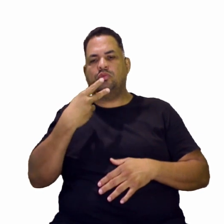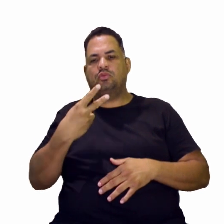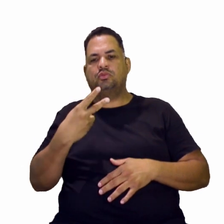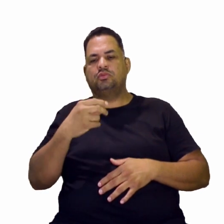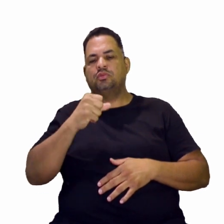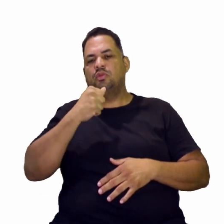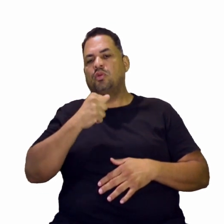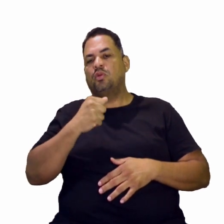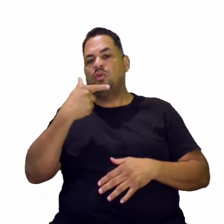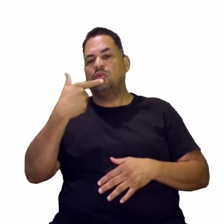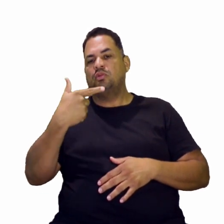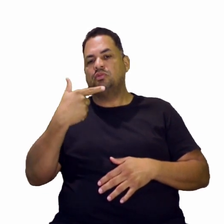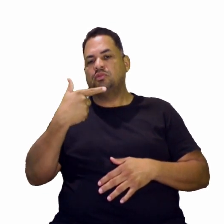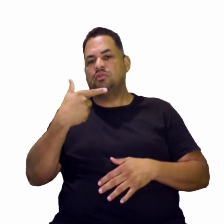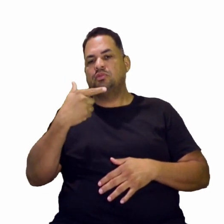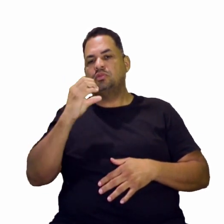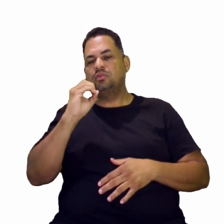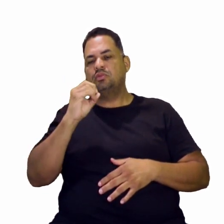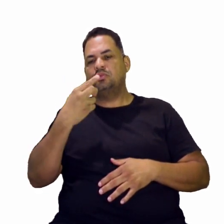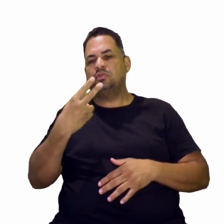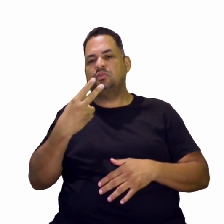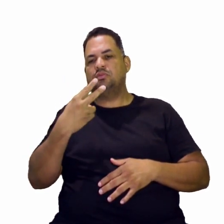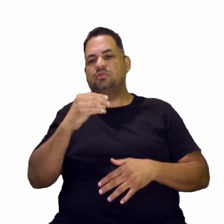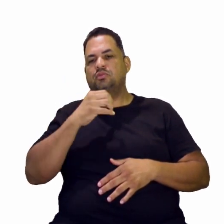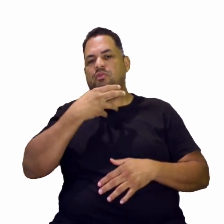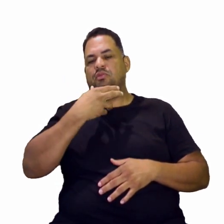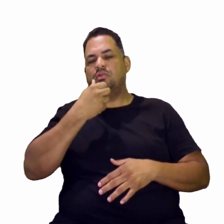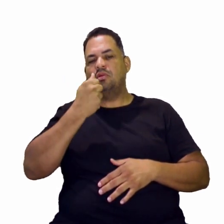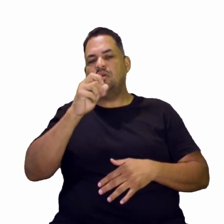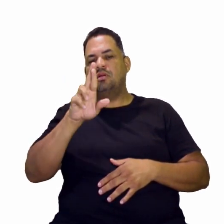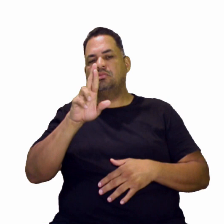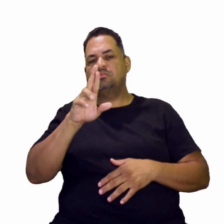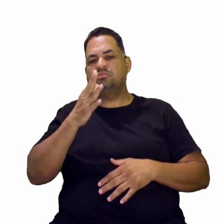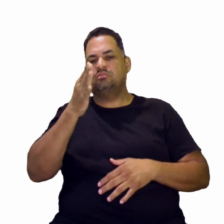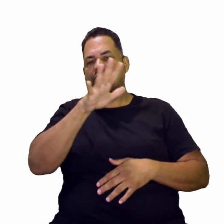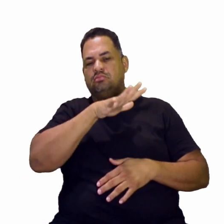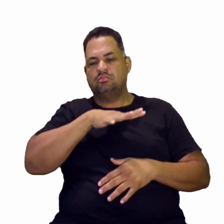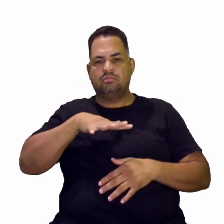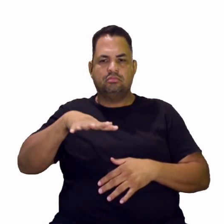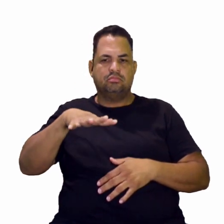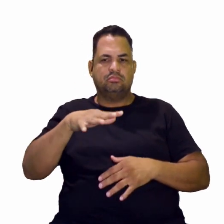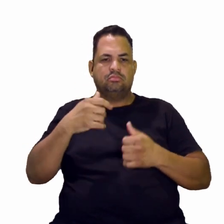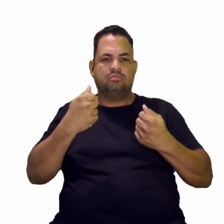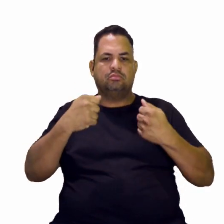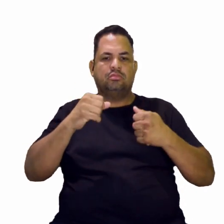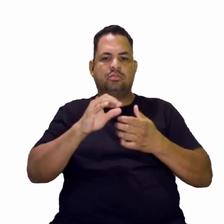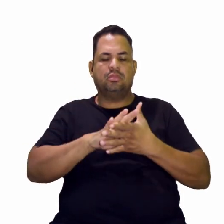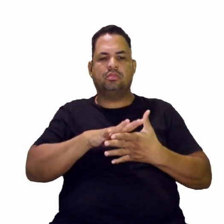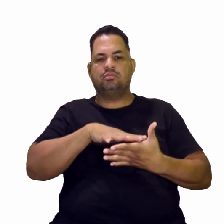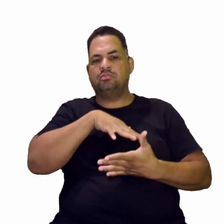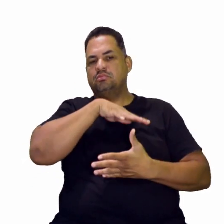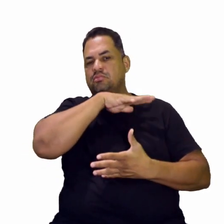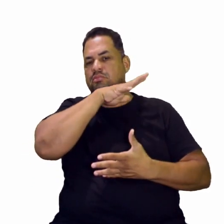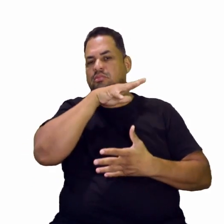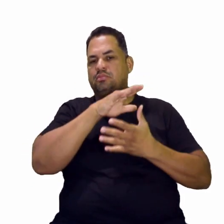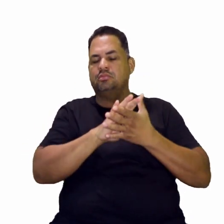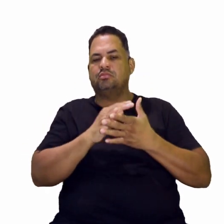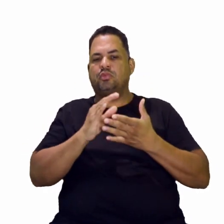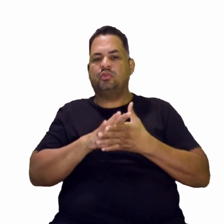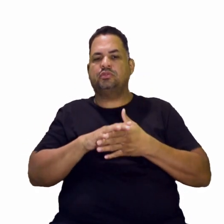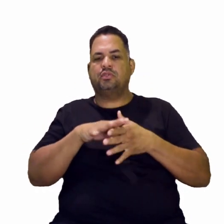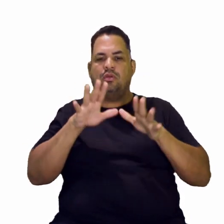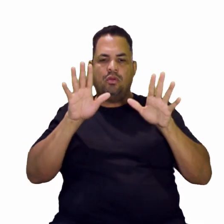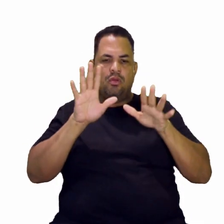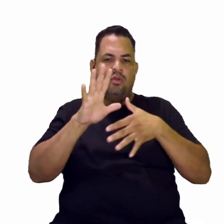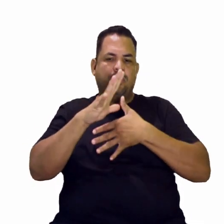Então, nesse hábitat terrestre vivem também todos aqueles animais que podem voar, ou seja, as aves. Então,